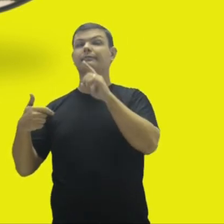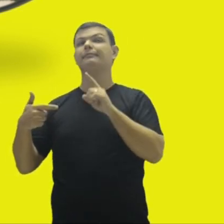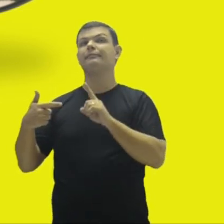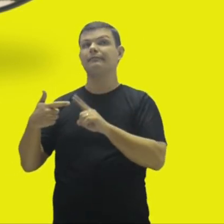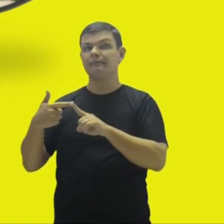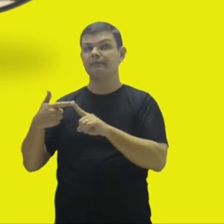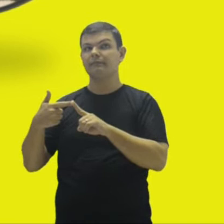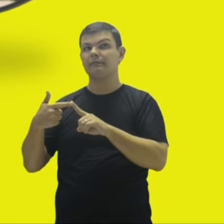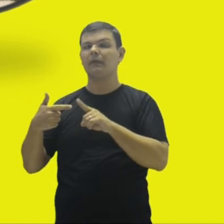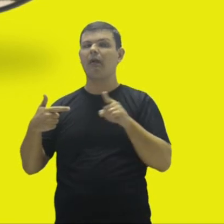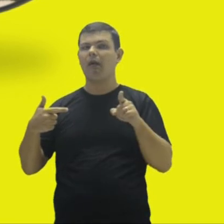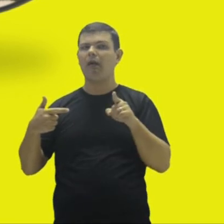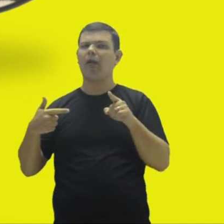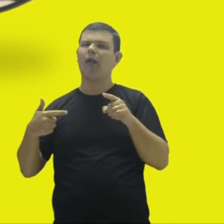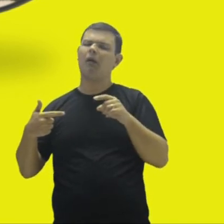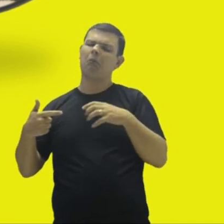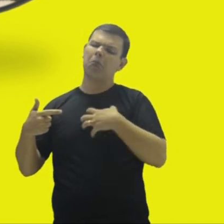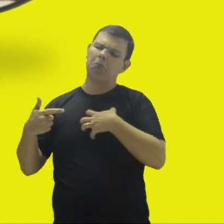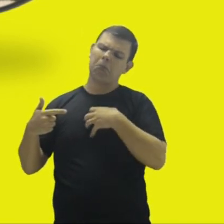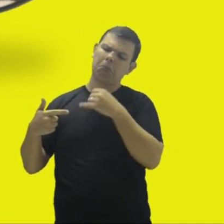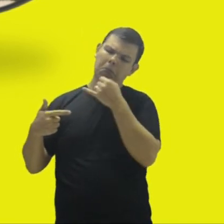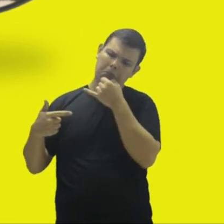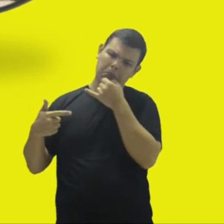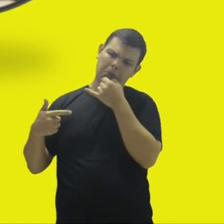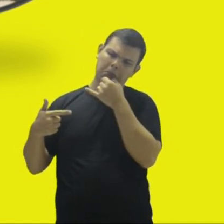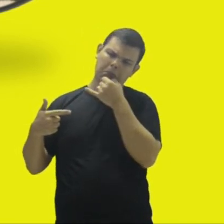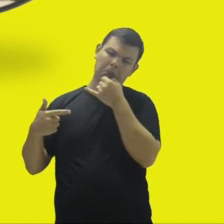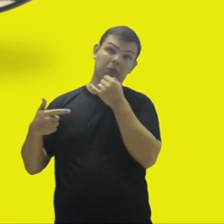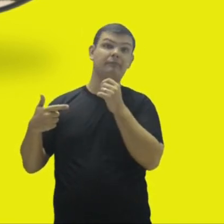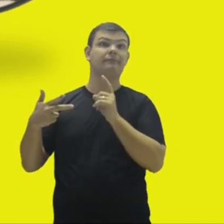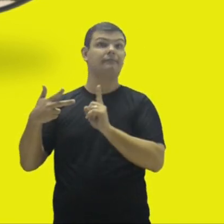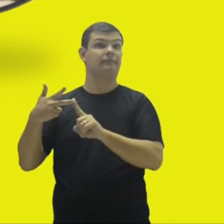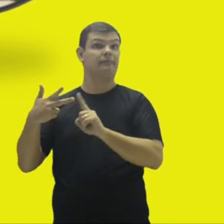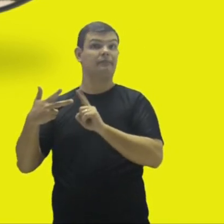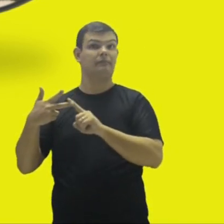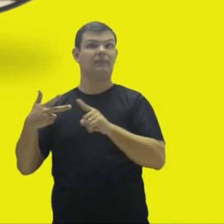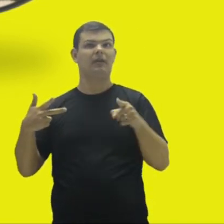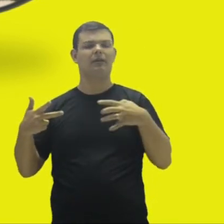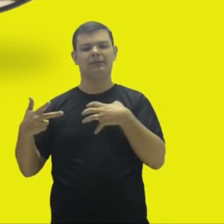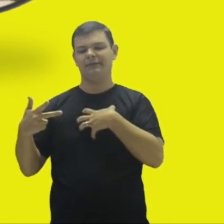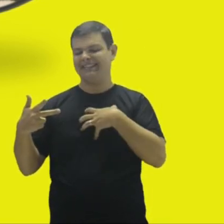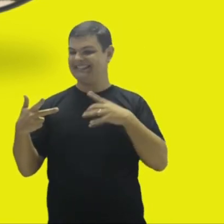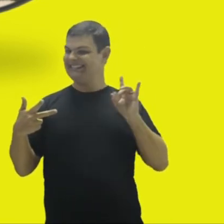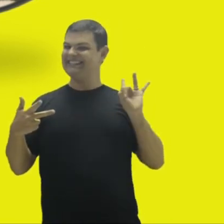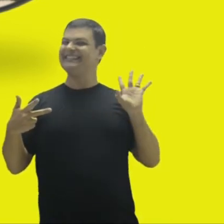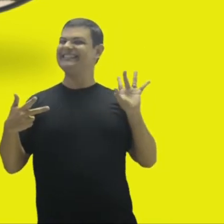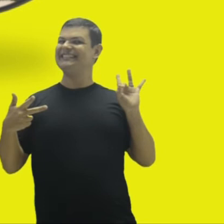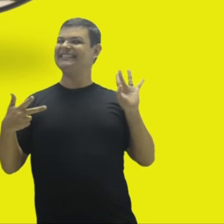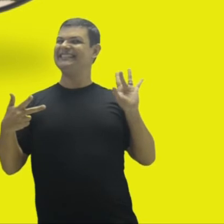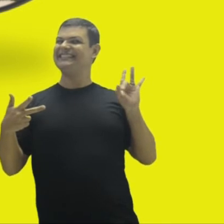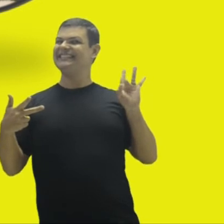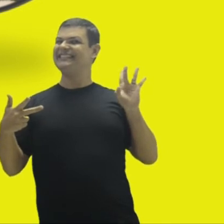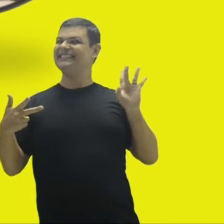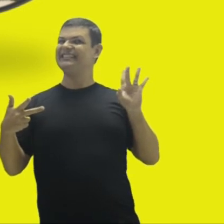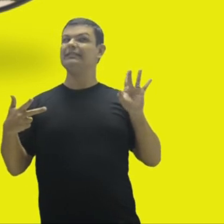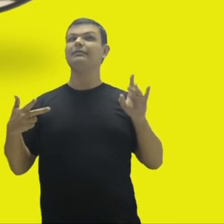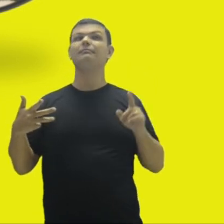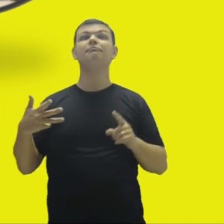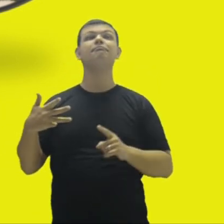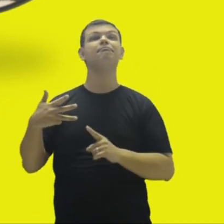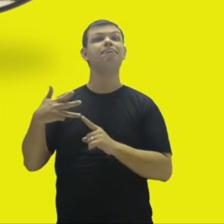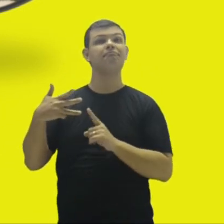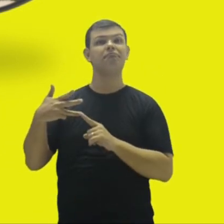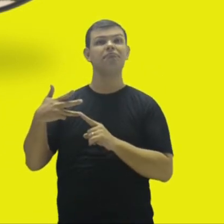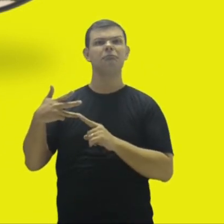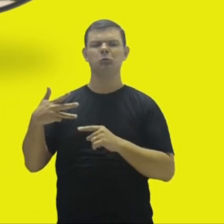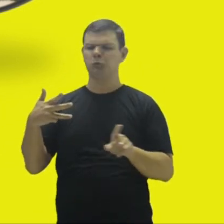Segunda opção, a mimosa se sentia triste. Terceira opção, a mimosa se sentia muito especial.